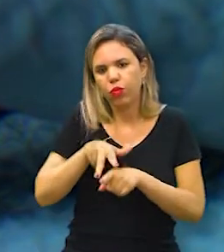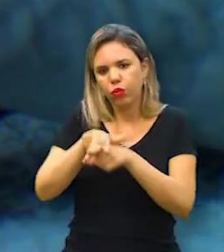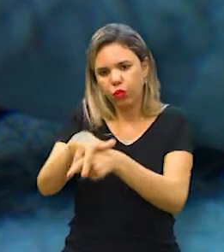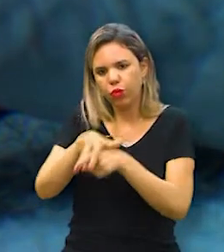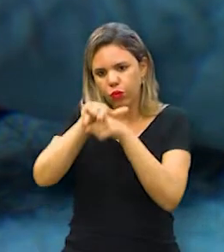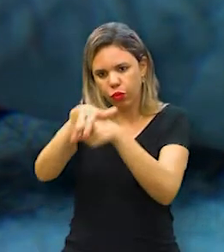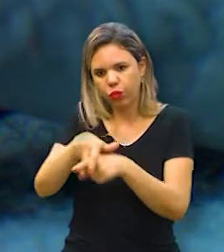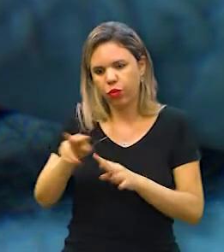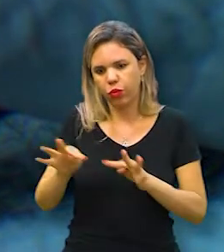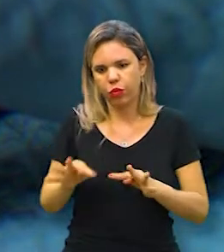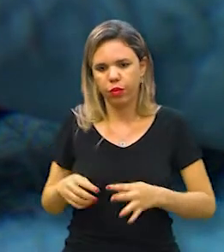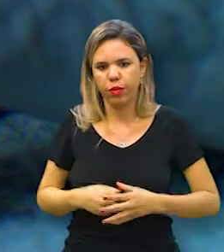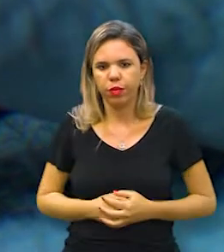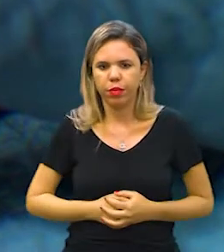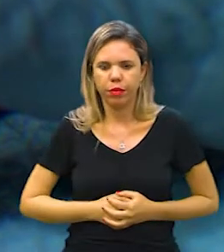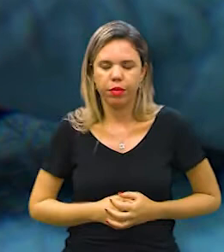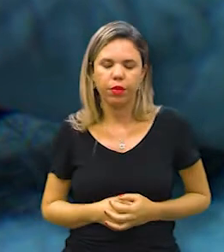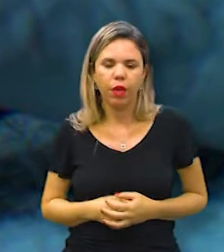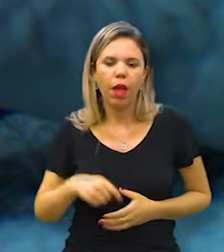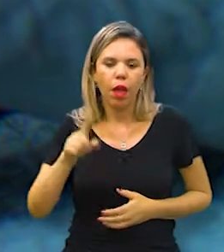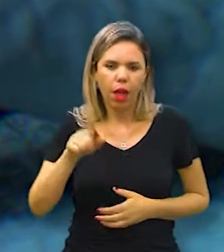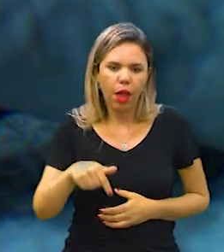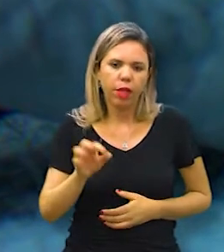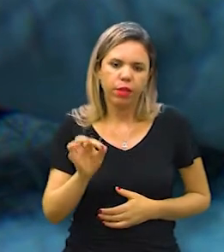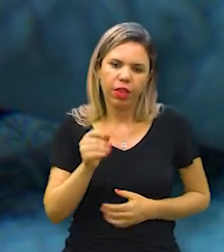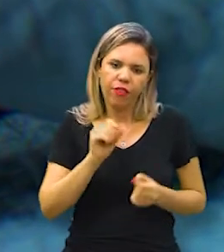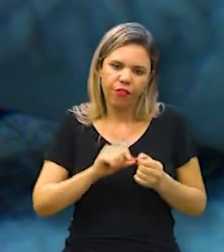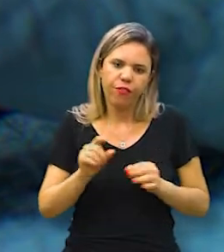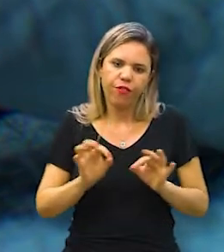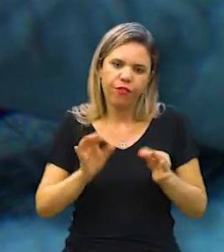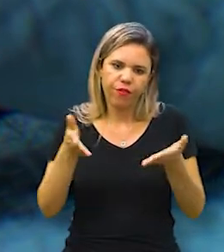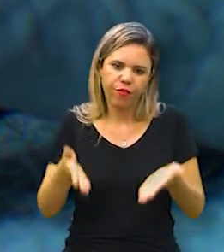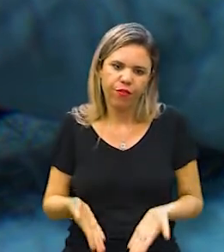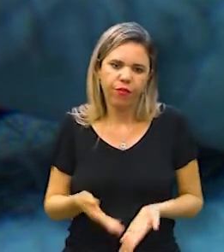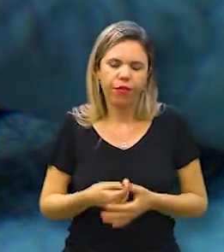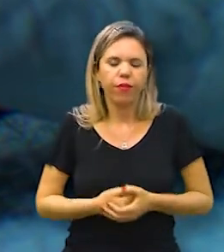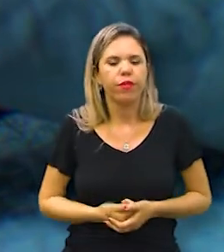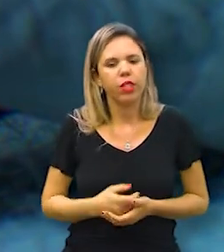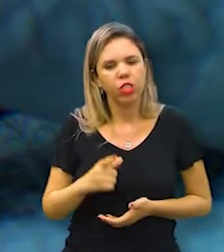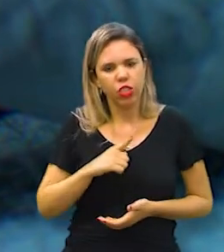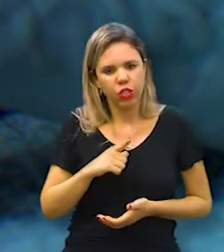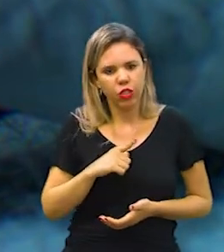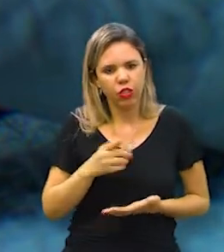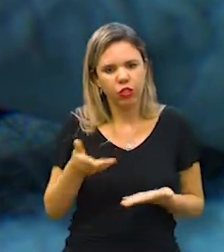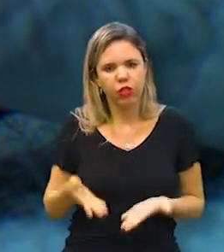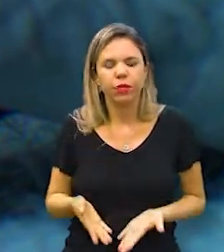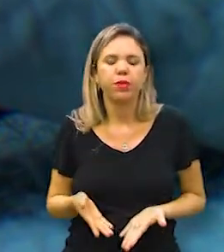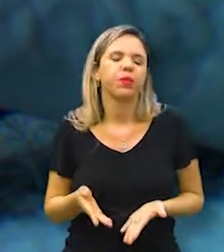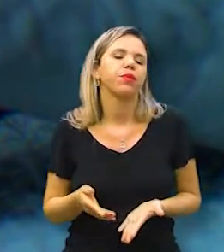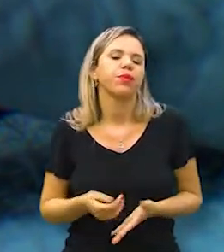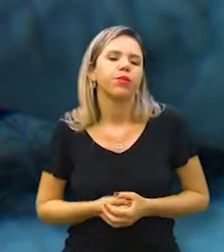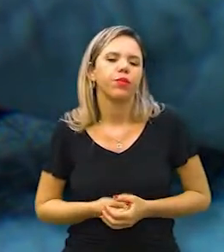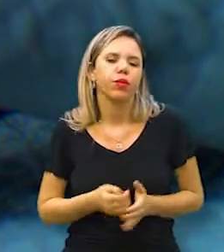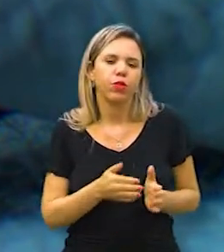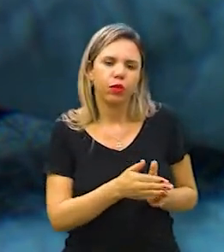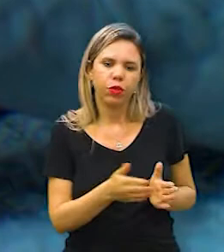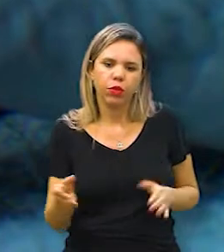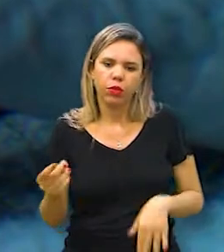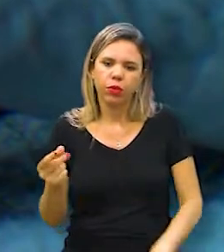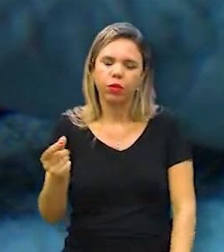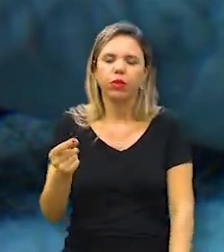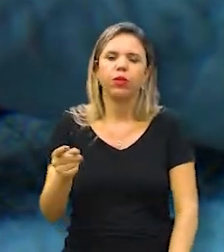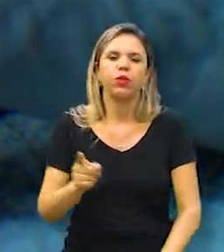instrumento terapêutico. Essa é o que fazemos aqui. Tivemos durante um